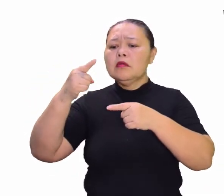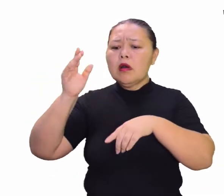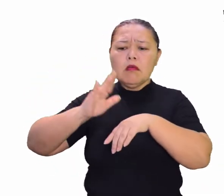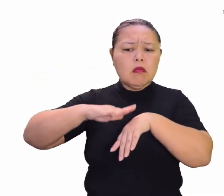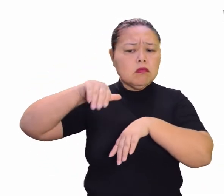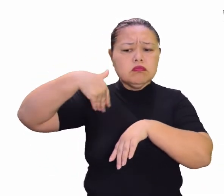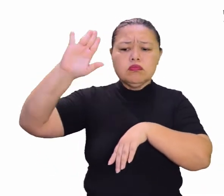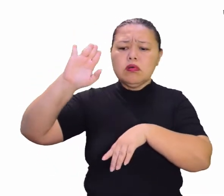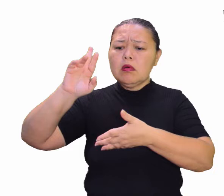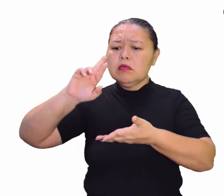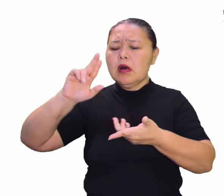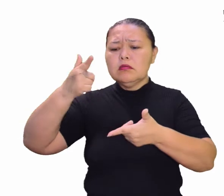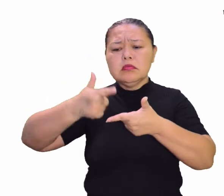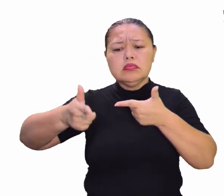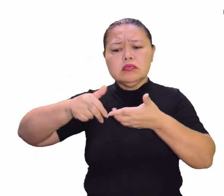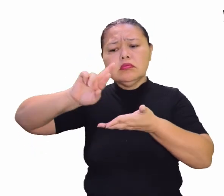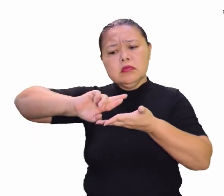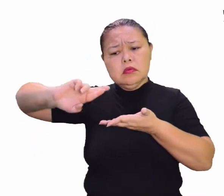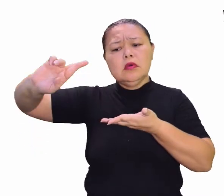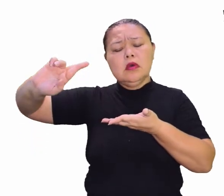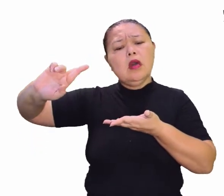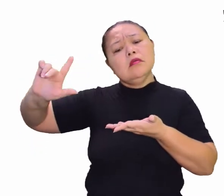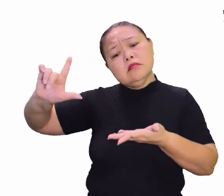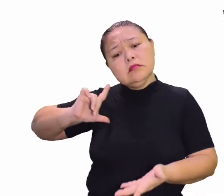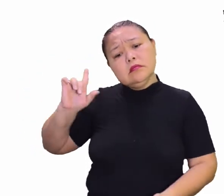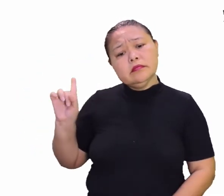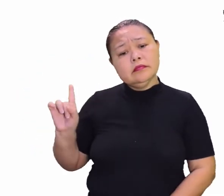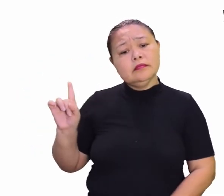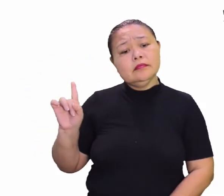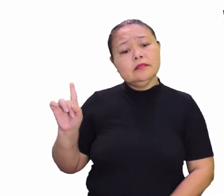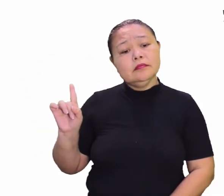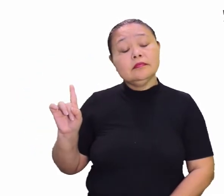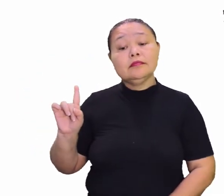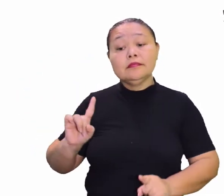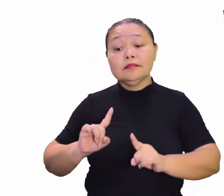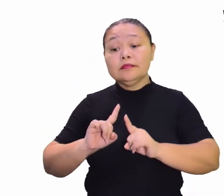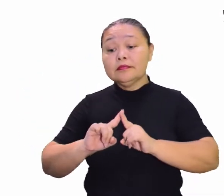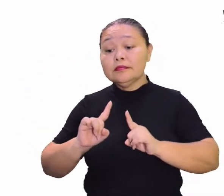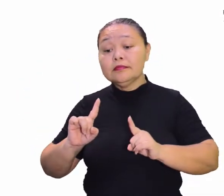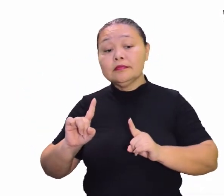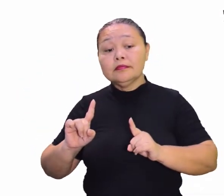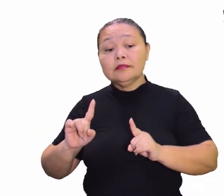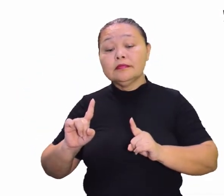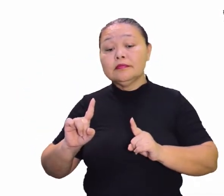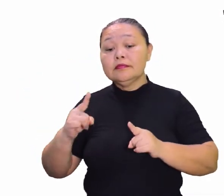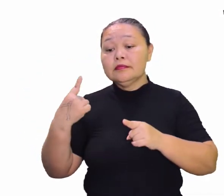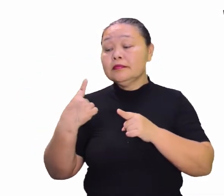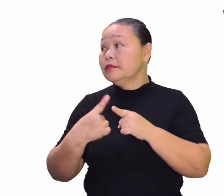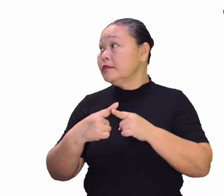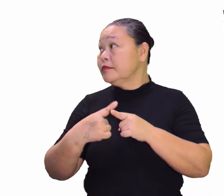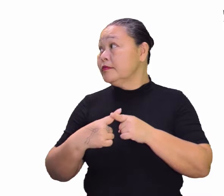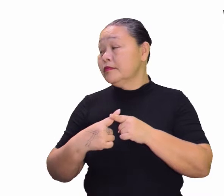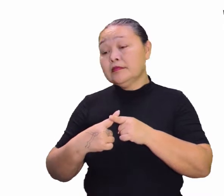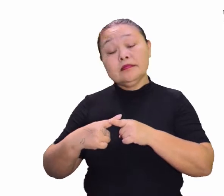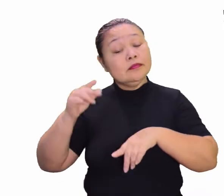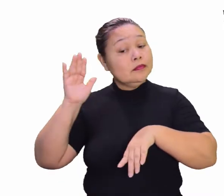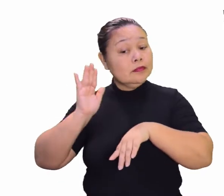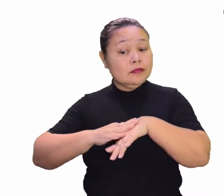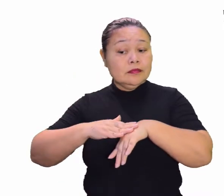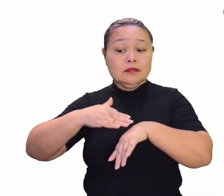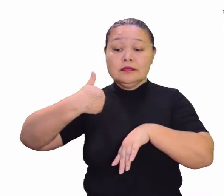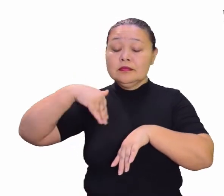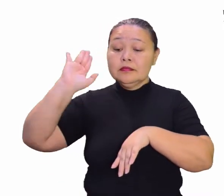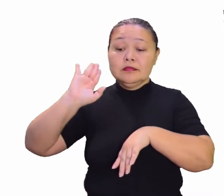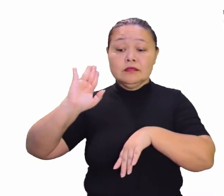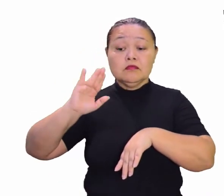conflitos religiosos? Poderia até ser essa, mas não vai ser, porque o que mais